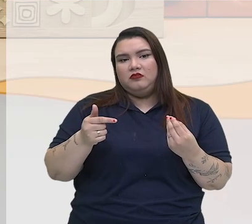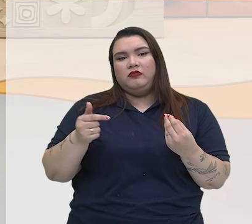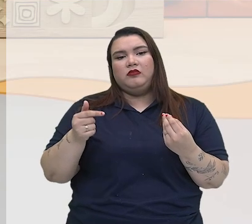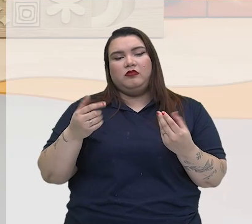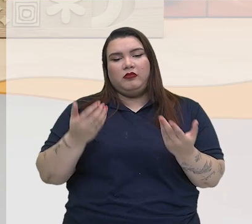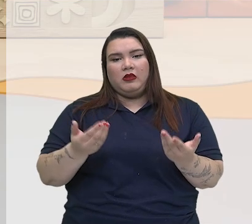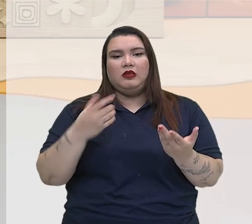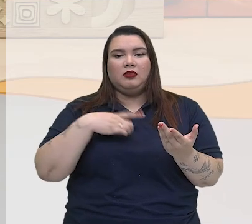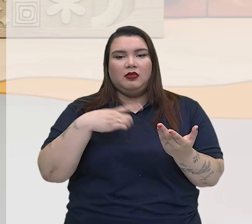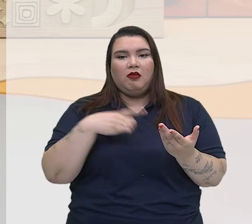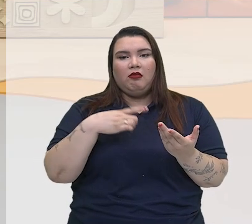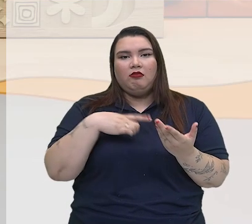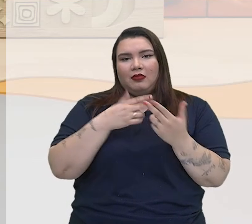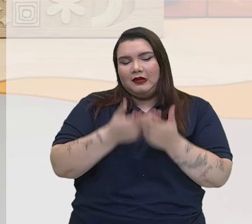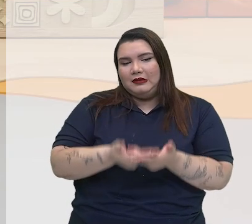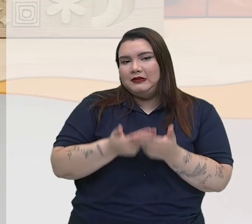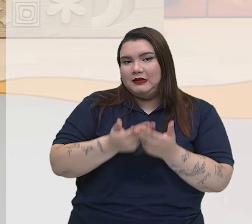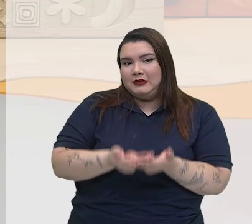burro, ai, ai.